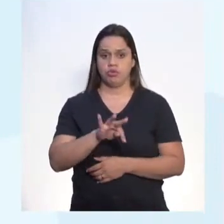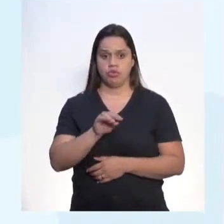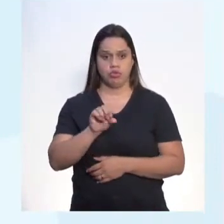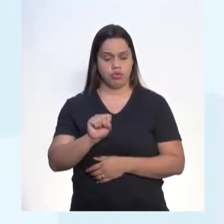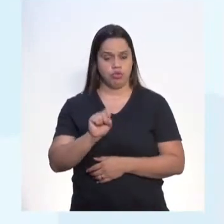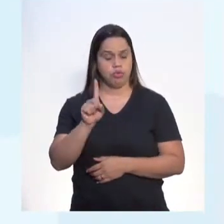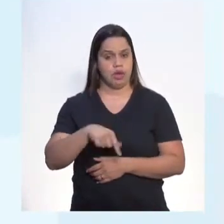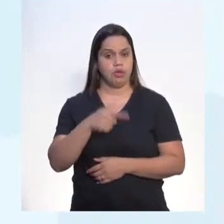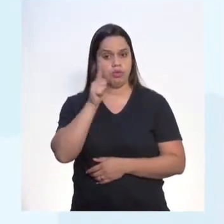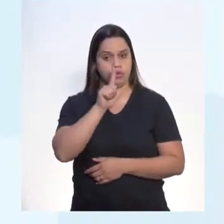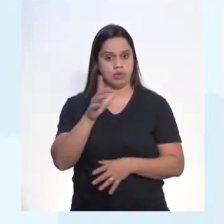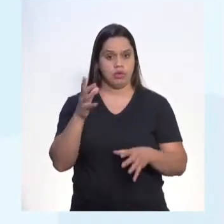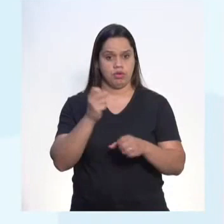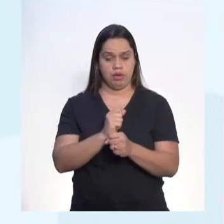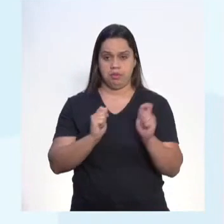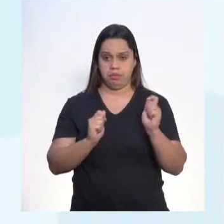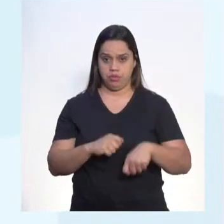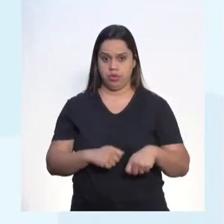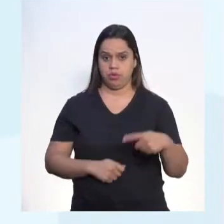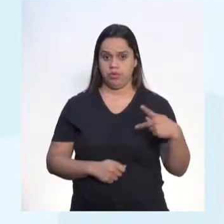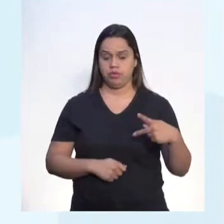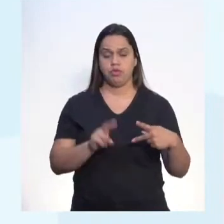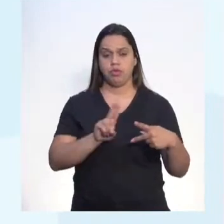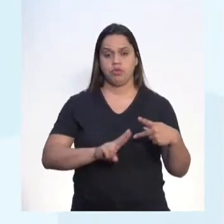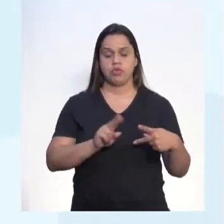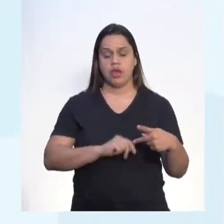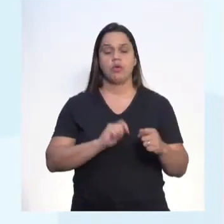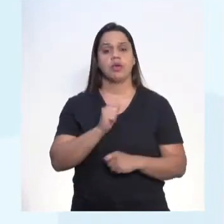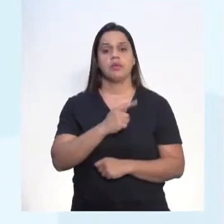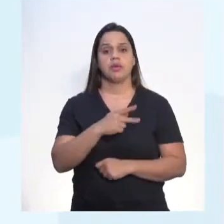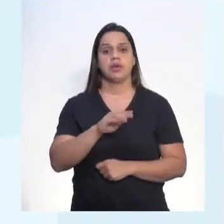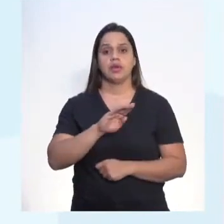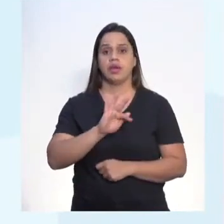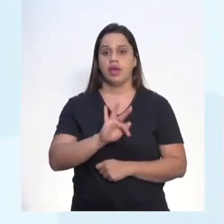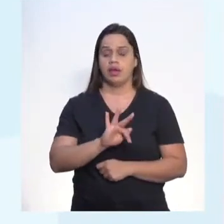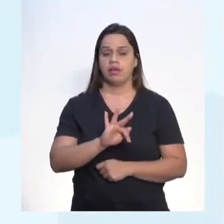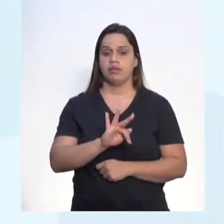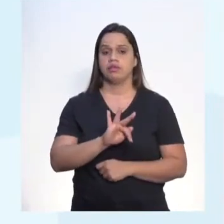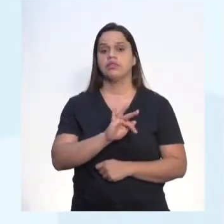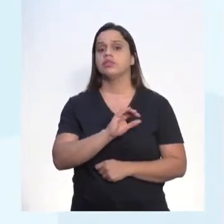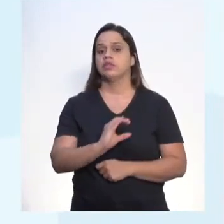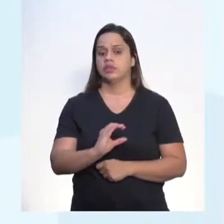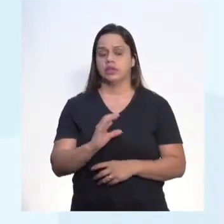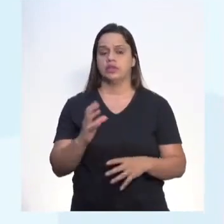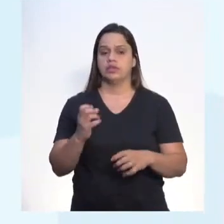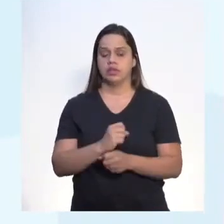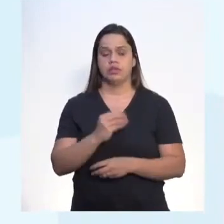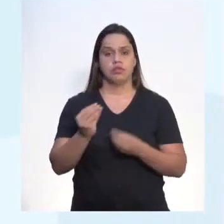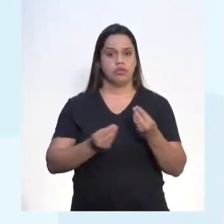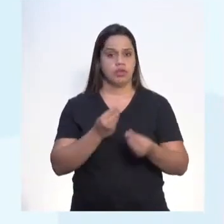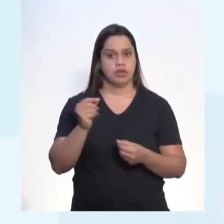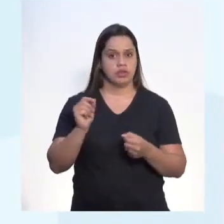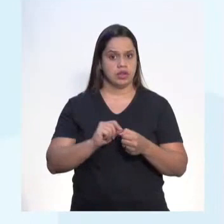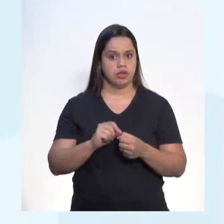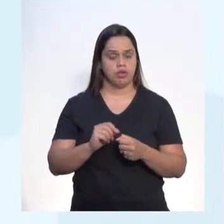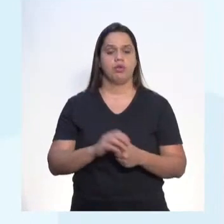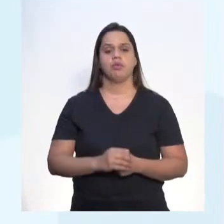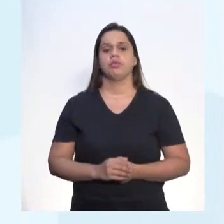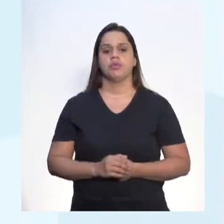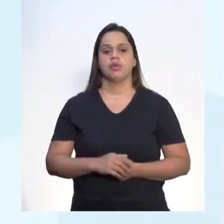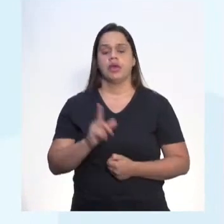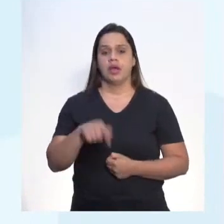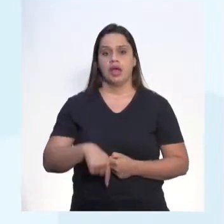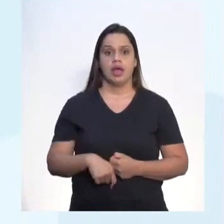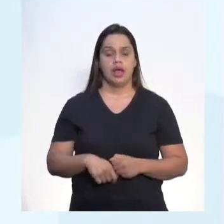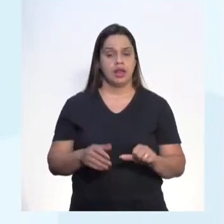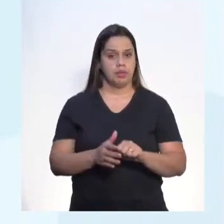de possibilidades, eu vou usar o princípio fundamental da contagem, colocar na primeira possibilidade o total